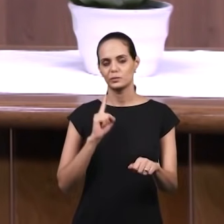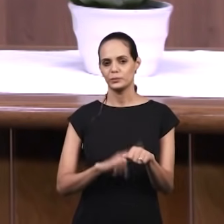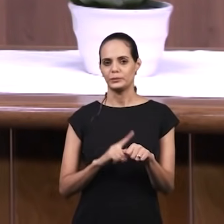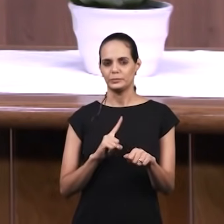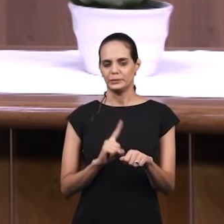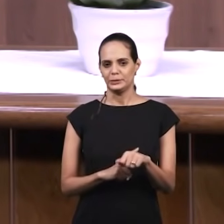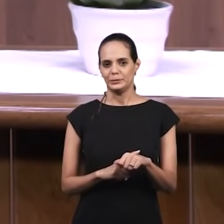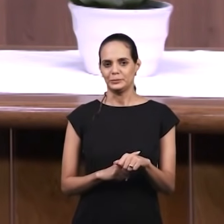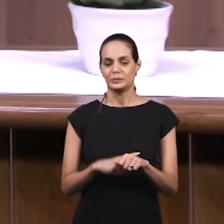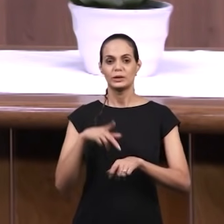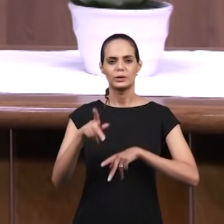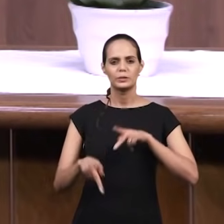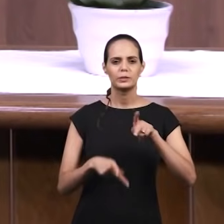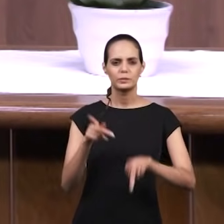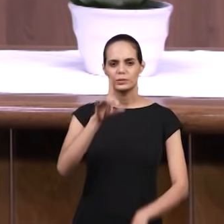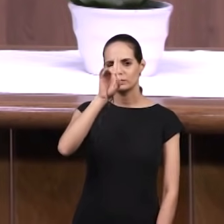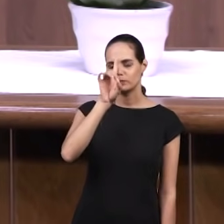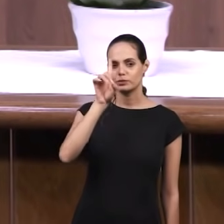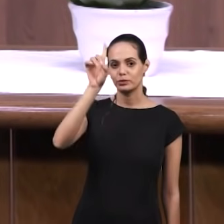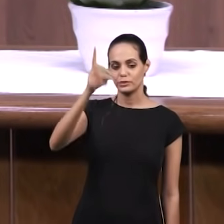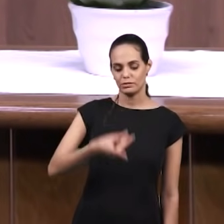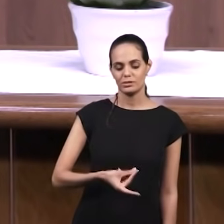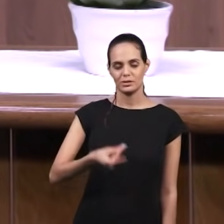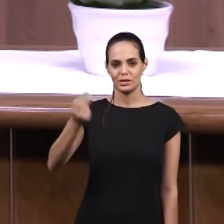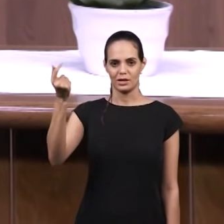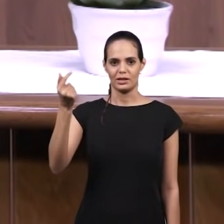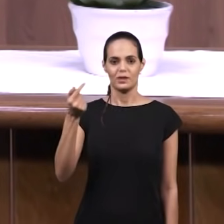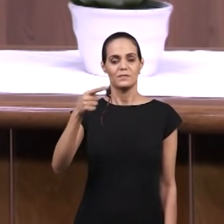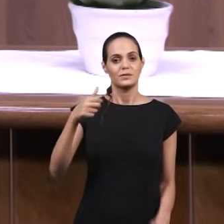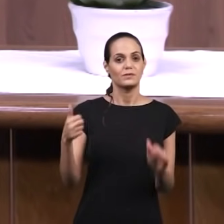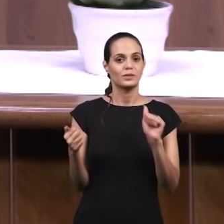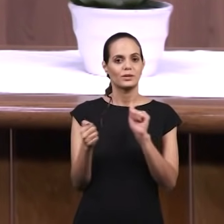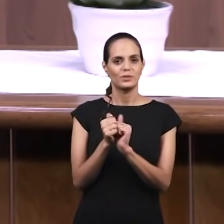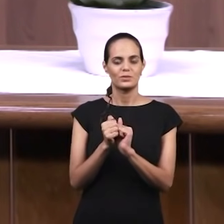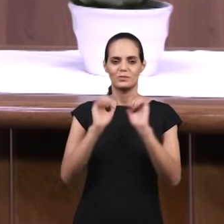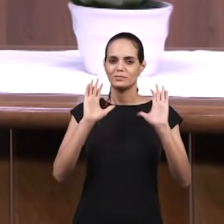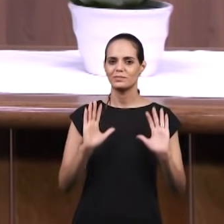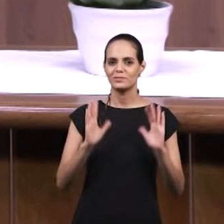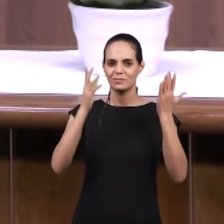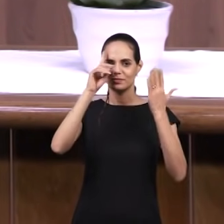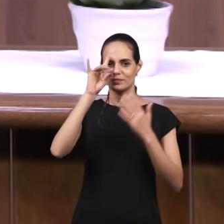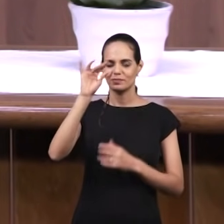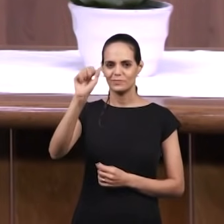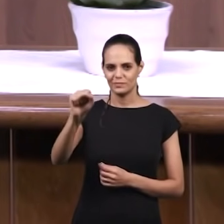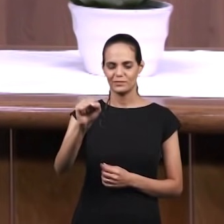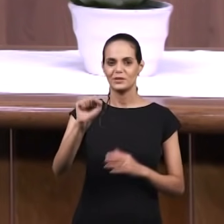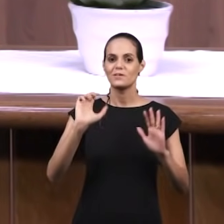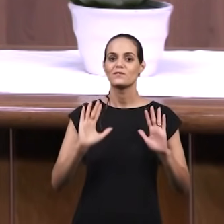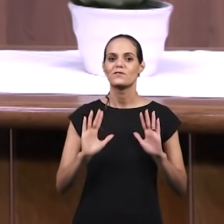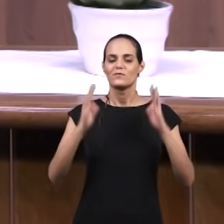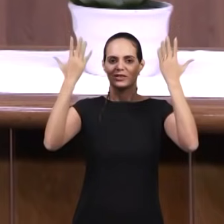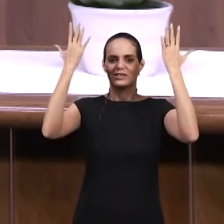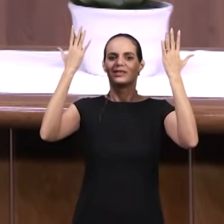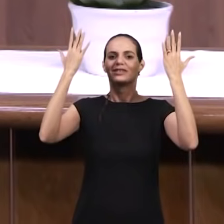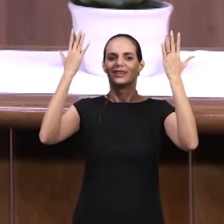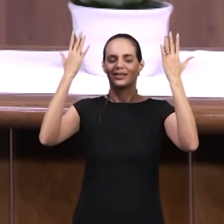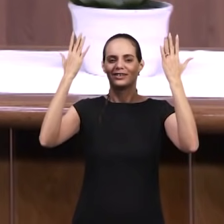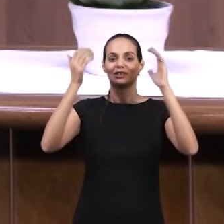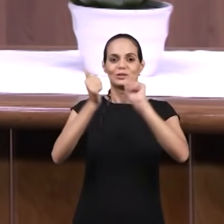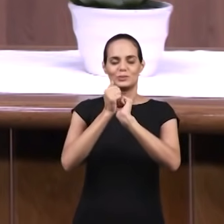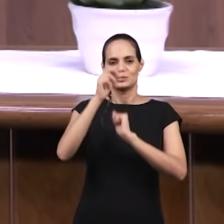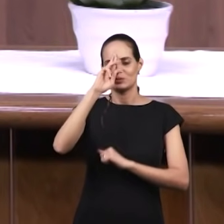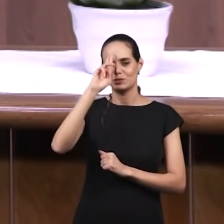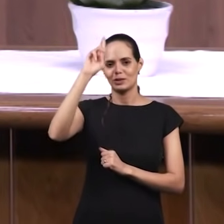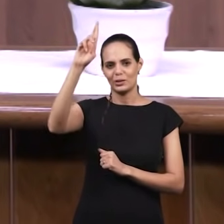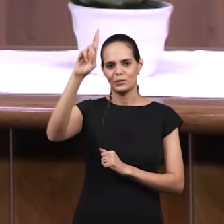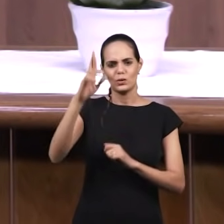sair, o povo de Deus sair, você vai estar junto para esse grande dia festejar esta grande festa. Deixa